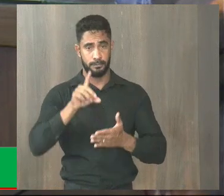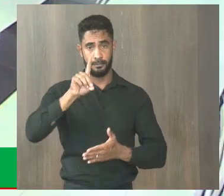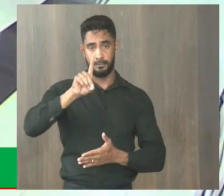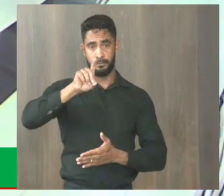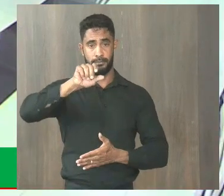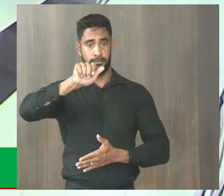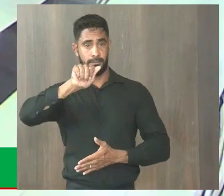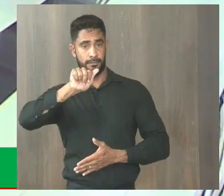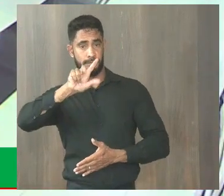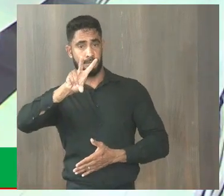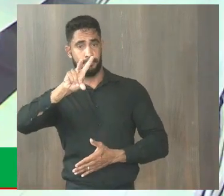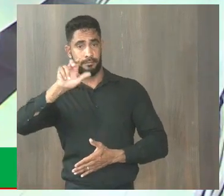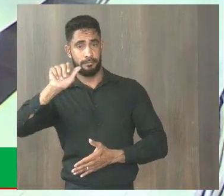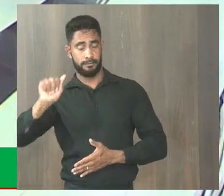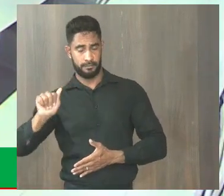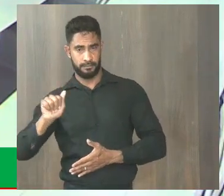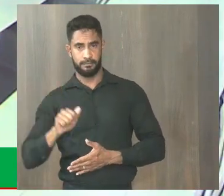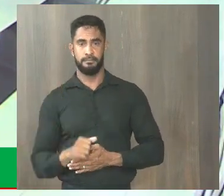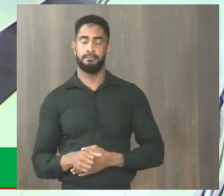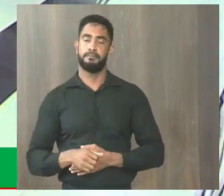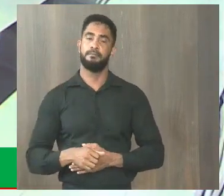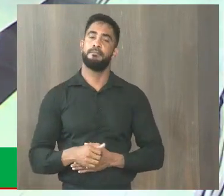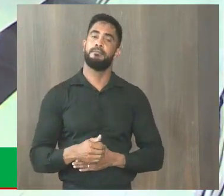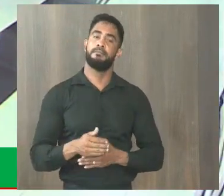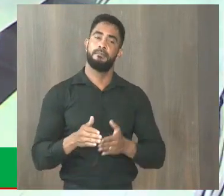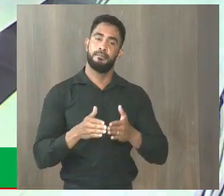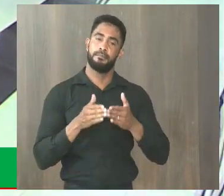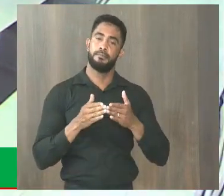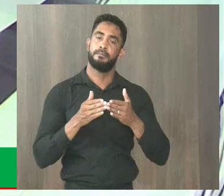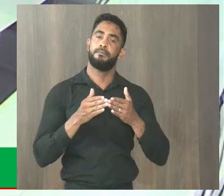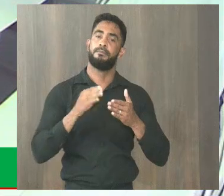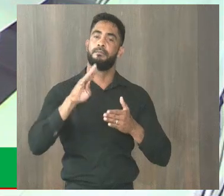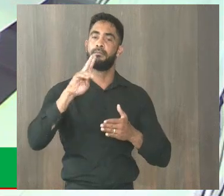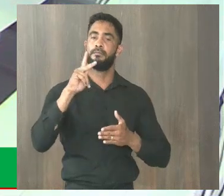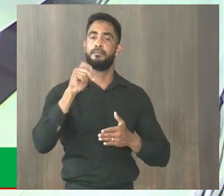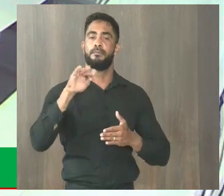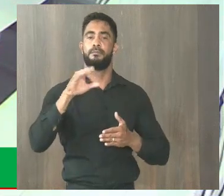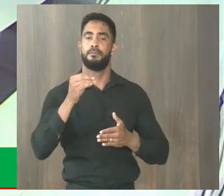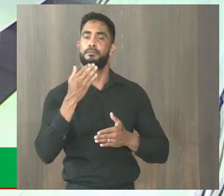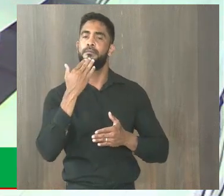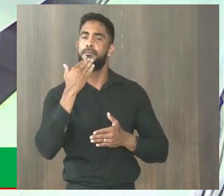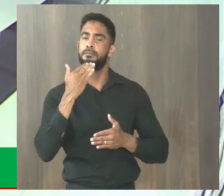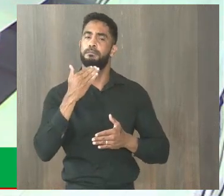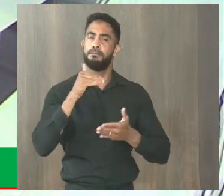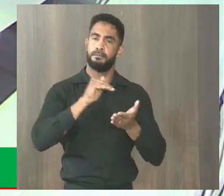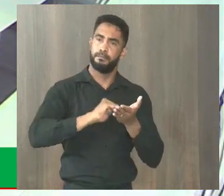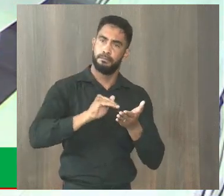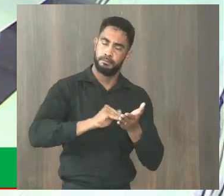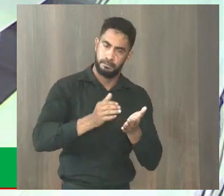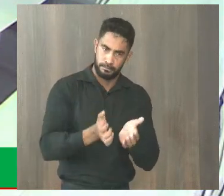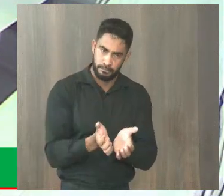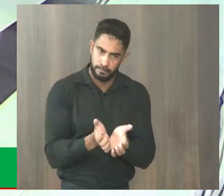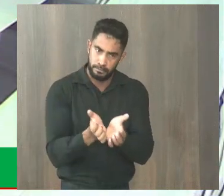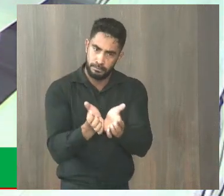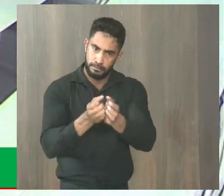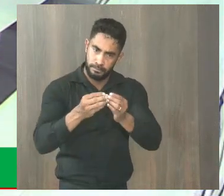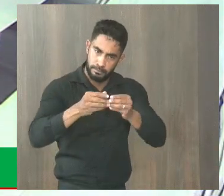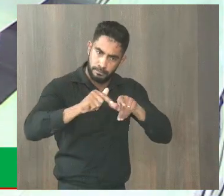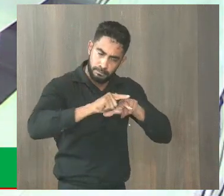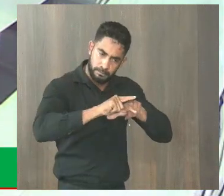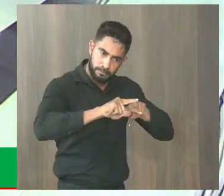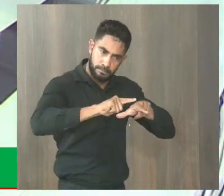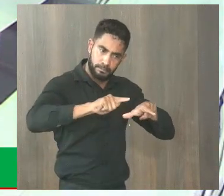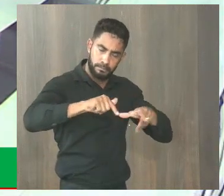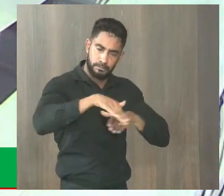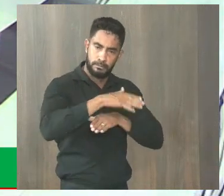Requerimento 100/2024, de autoria do vereador Hugo Caires. Requer ao secretário de obras que passe a máquina e faça cascalhamento na rua